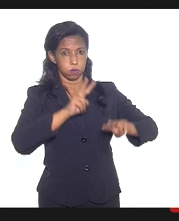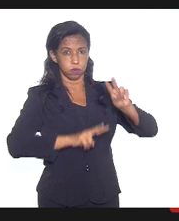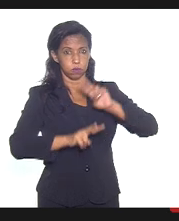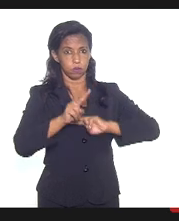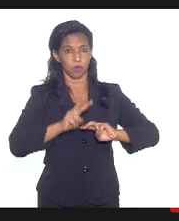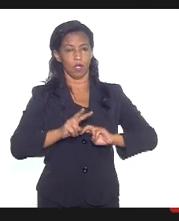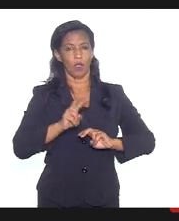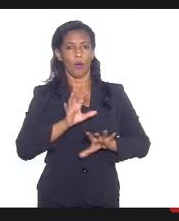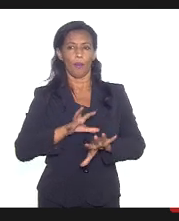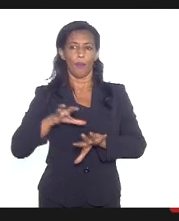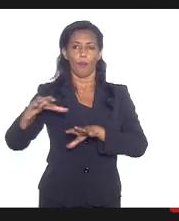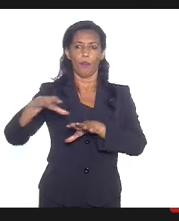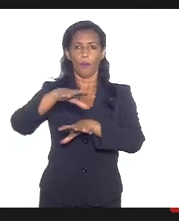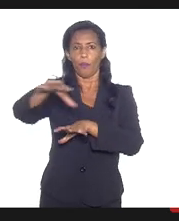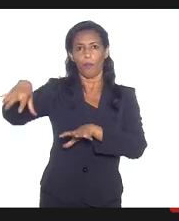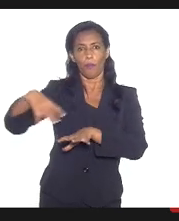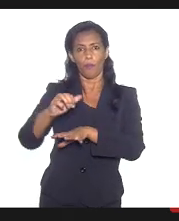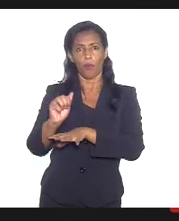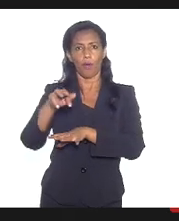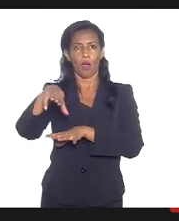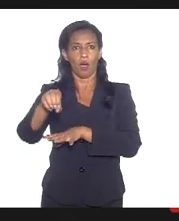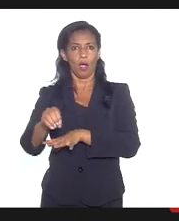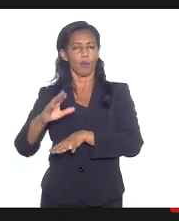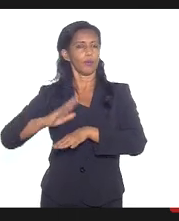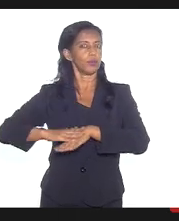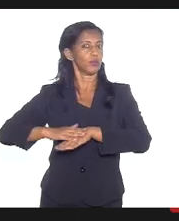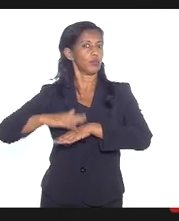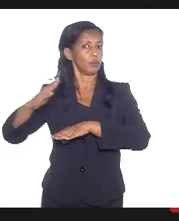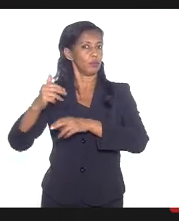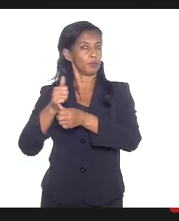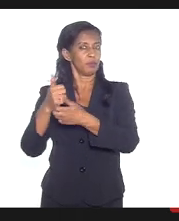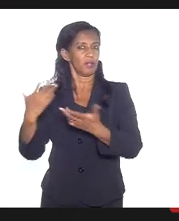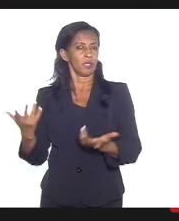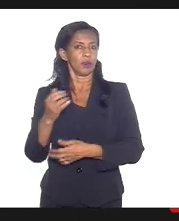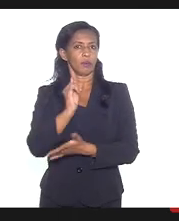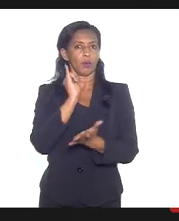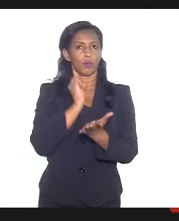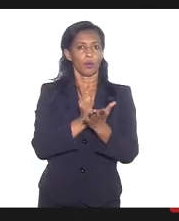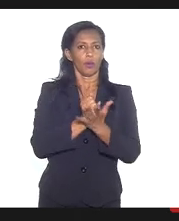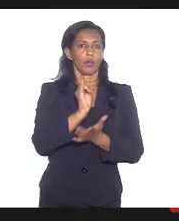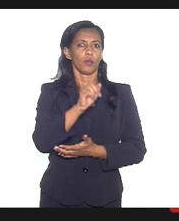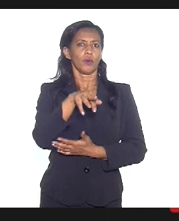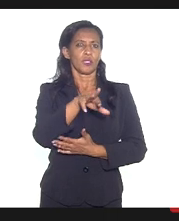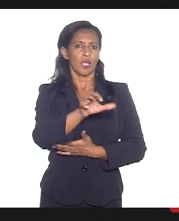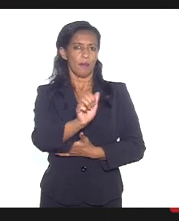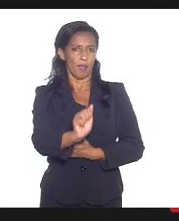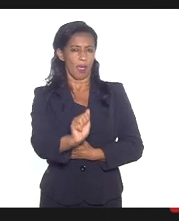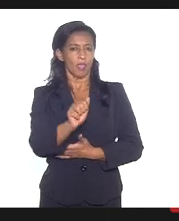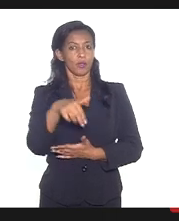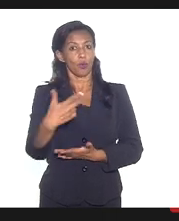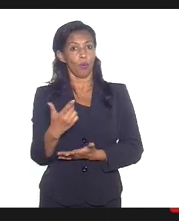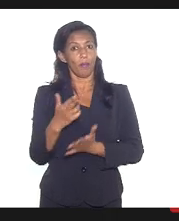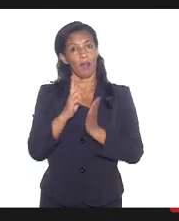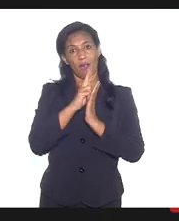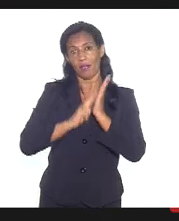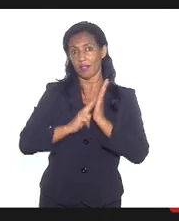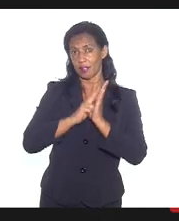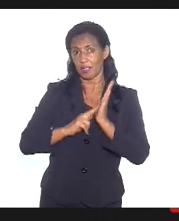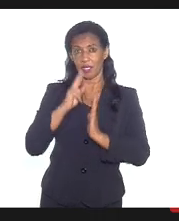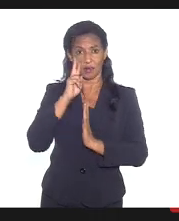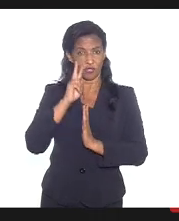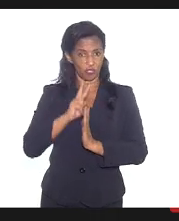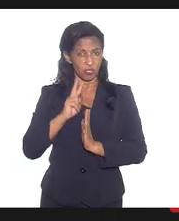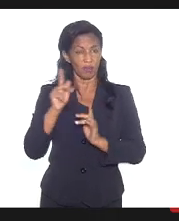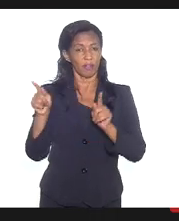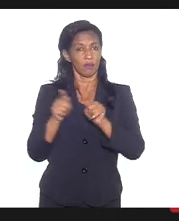por campo e, vamos dizer assim, de mais níveis, tanto pelo ICMS como pela Receita Não Tributária. Então, nós estamos vendo um ambiente